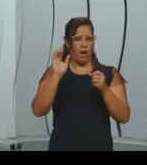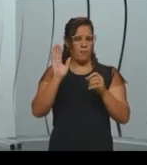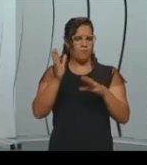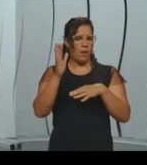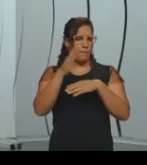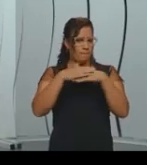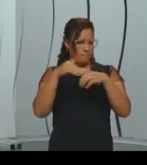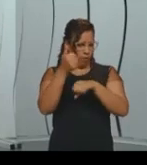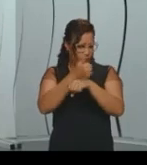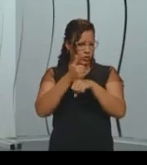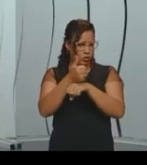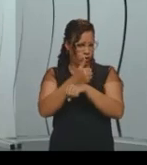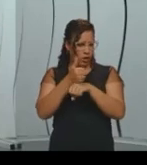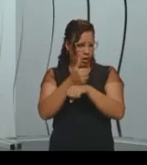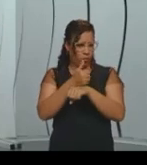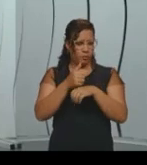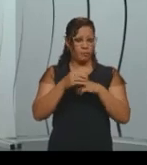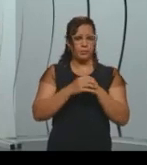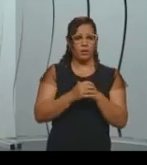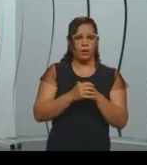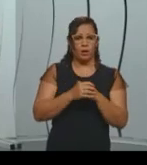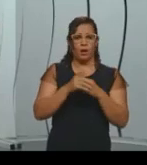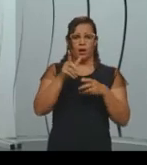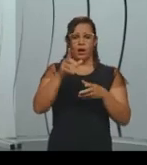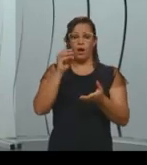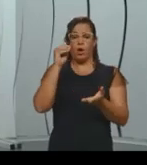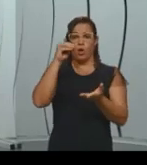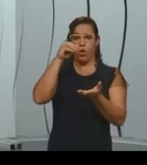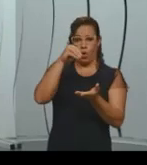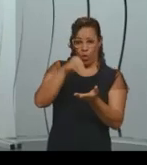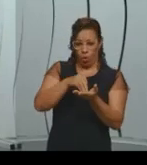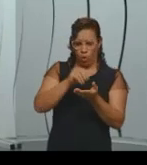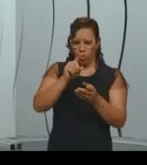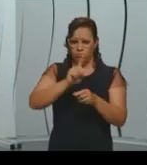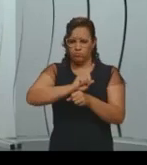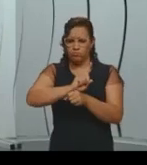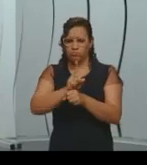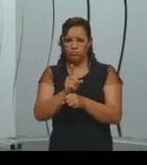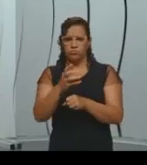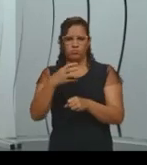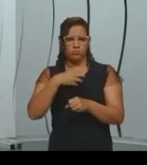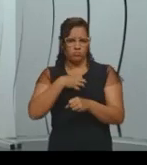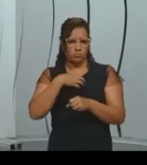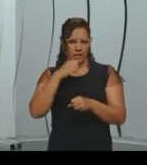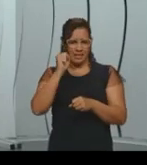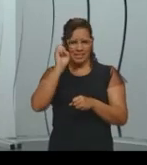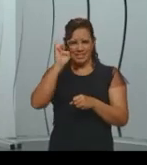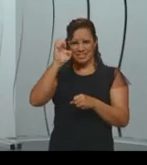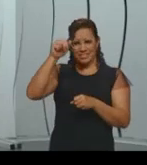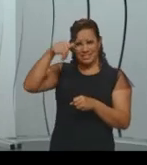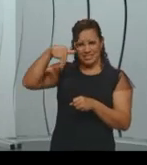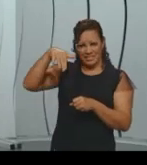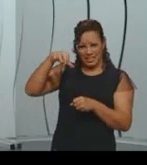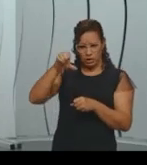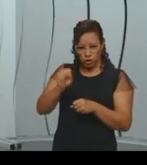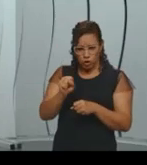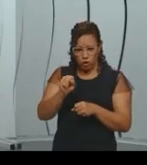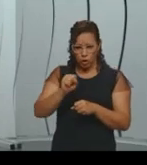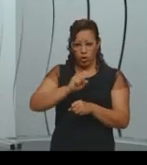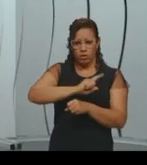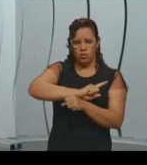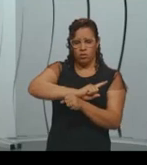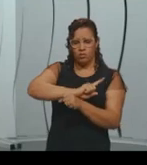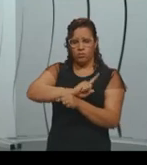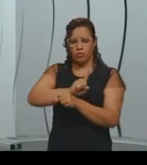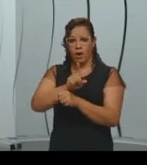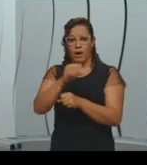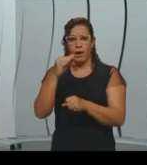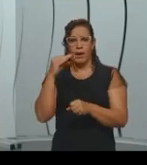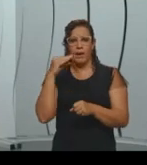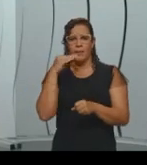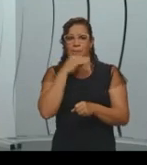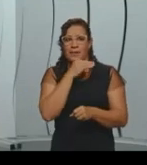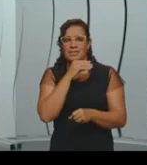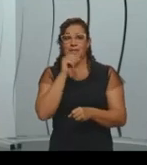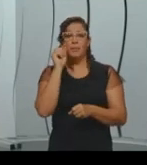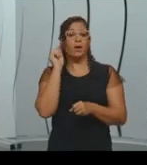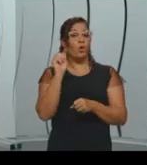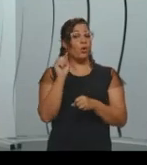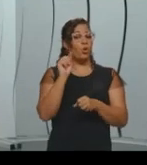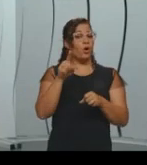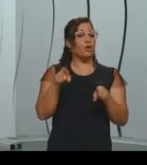eles colocam lá sensores para poder medir esse tempo com essa velocidade e eles conseguem prever